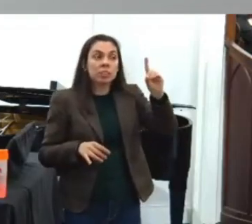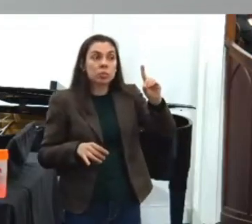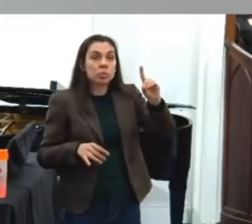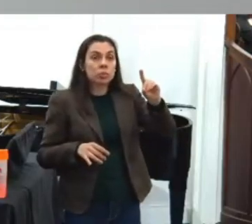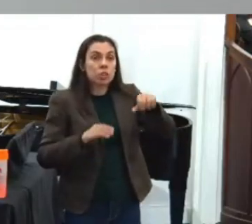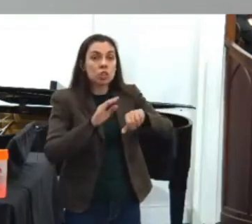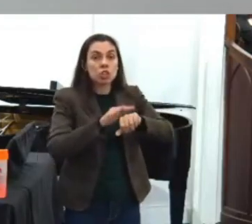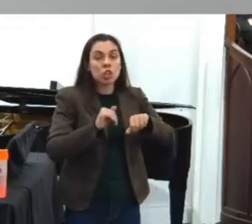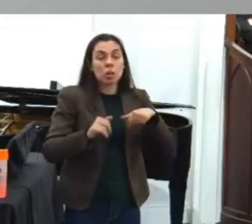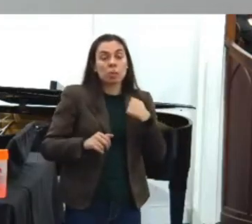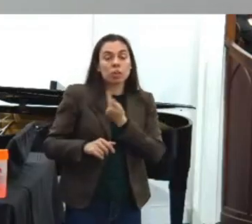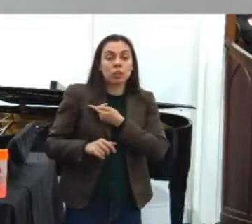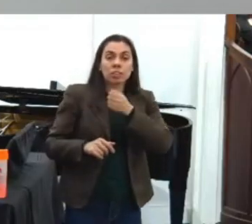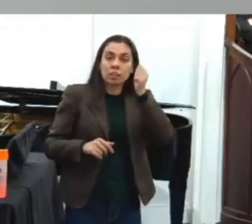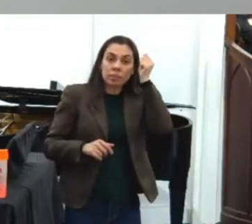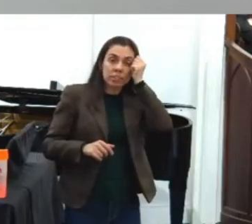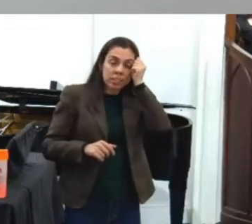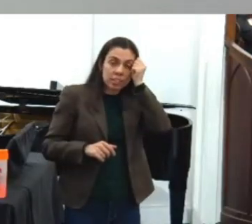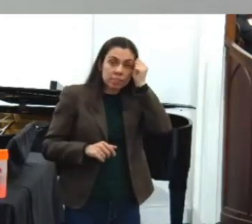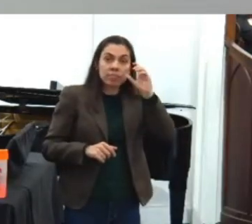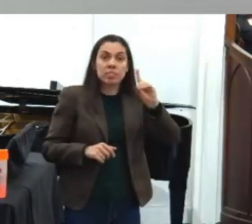que pode